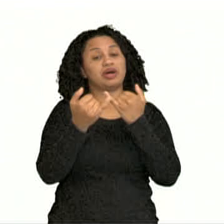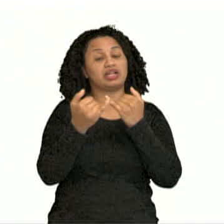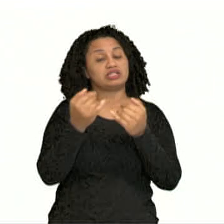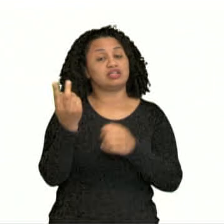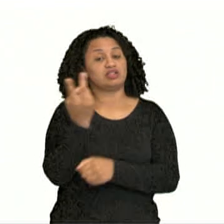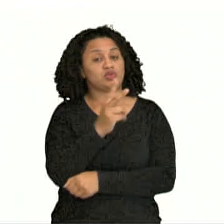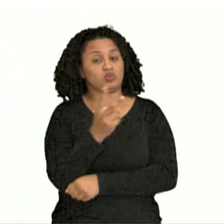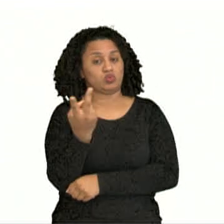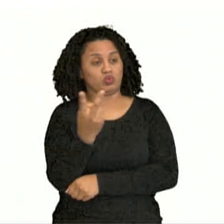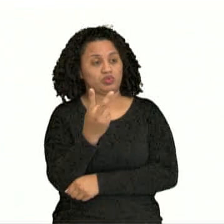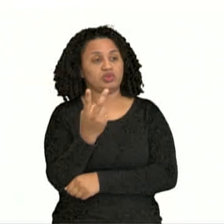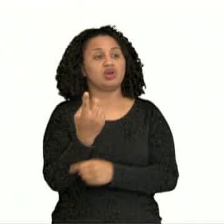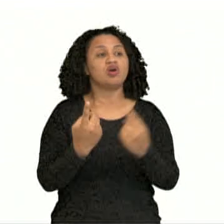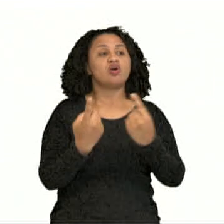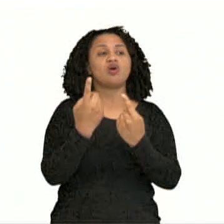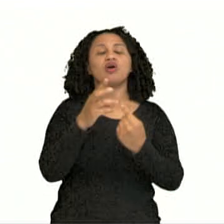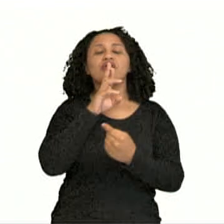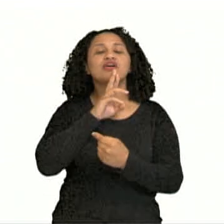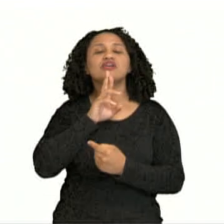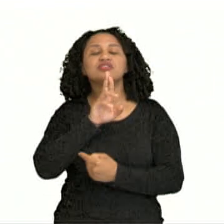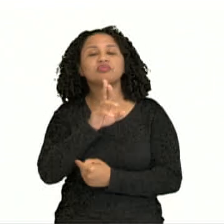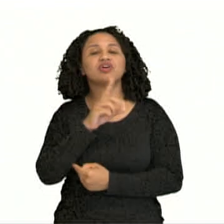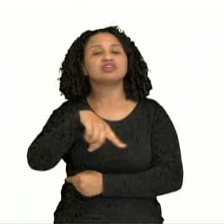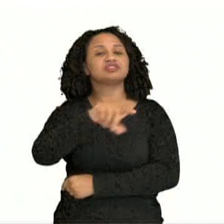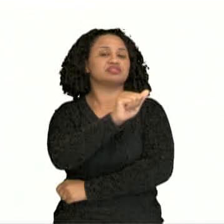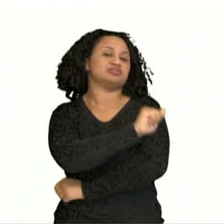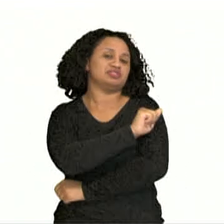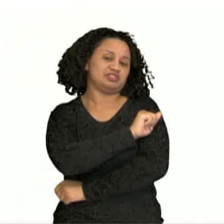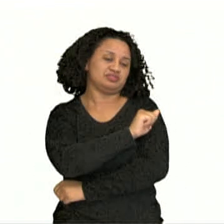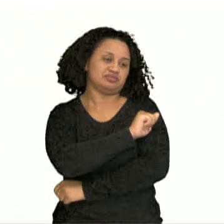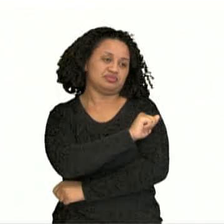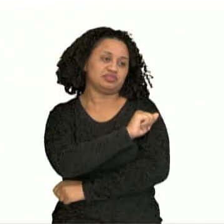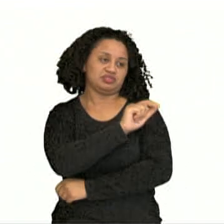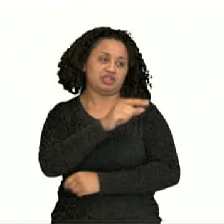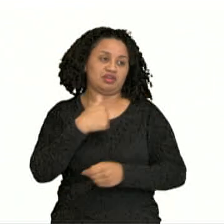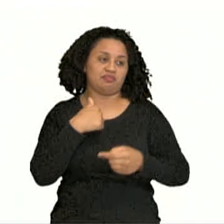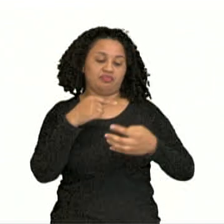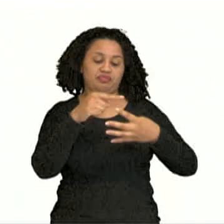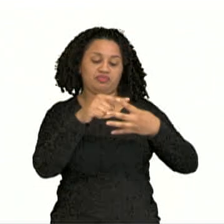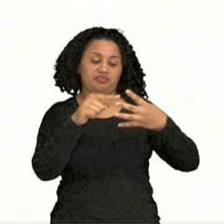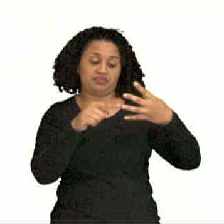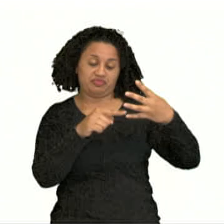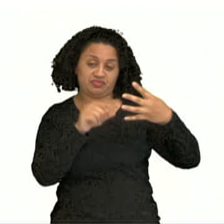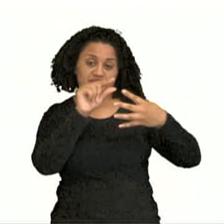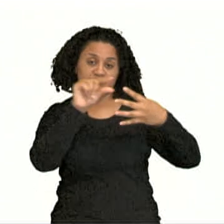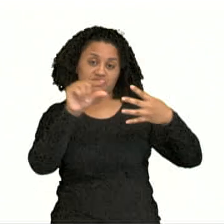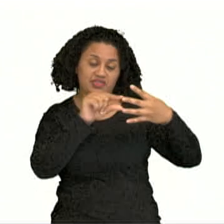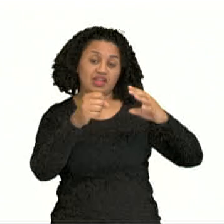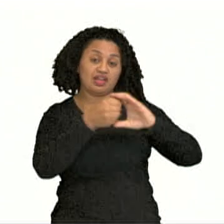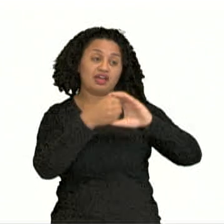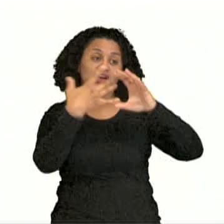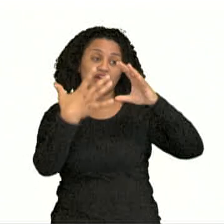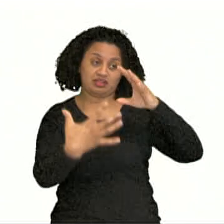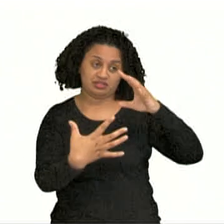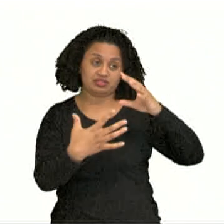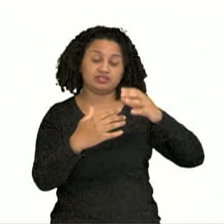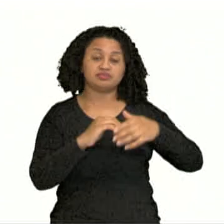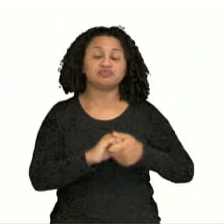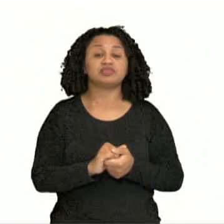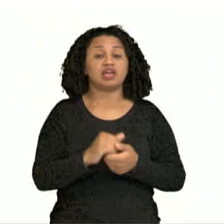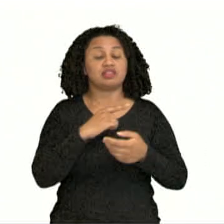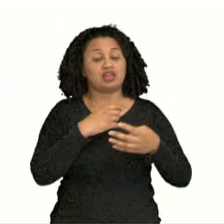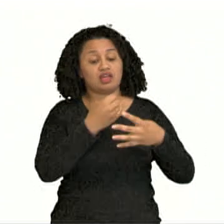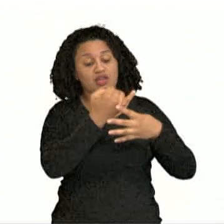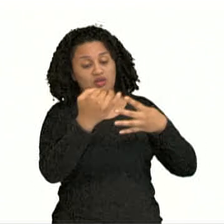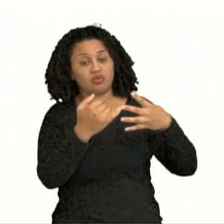ambas. Qual seria a resposta que os alunos dariam para cada item? Então, nós temos 4 características.